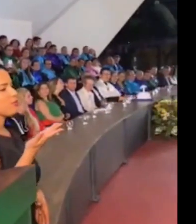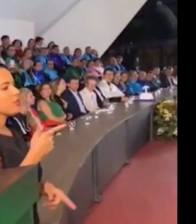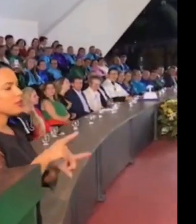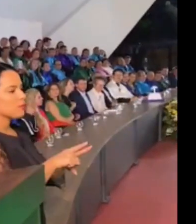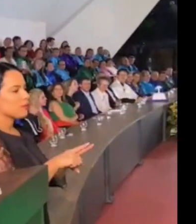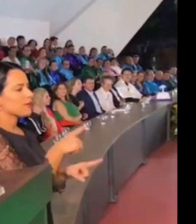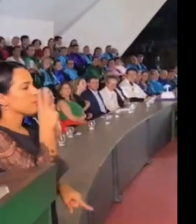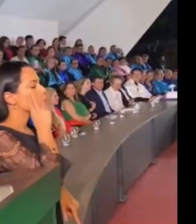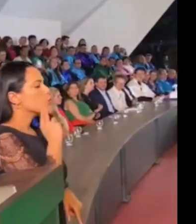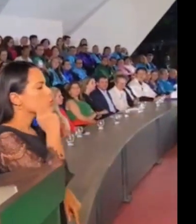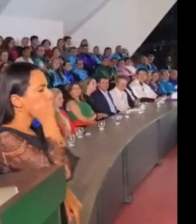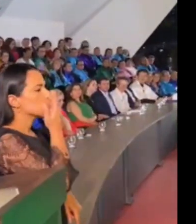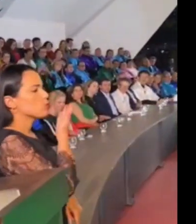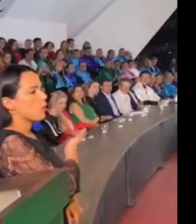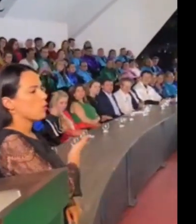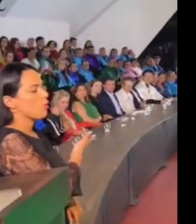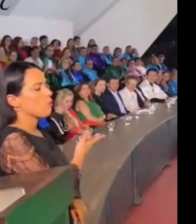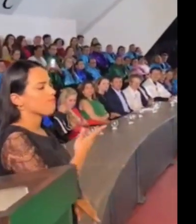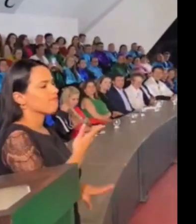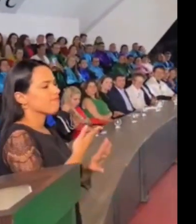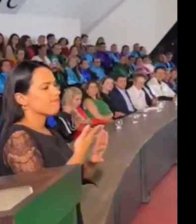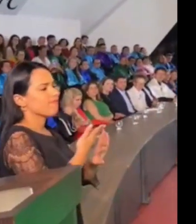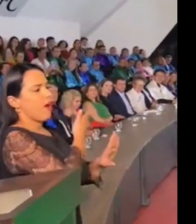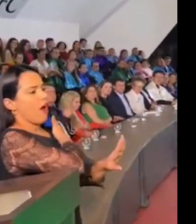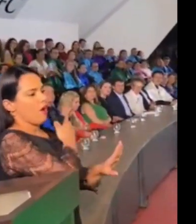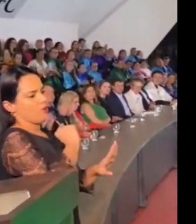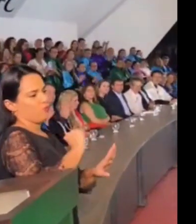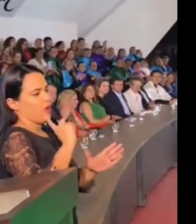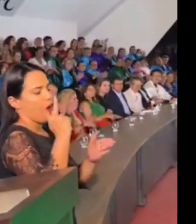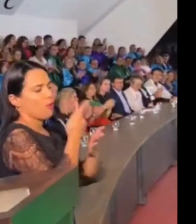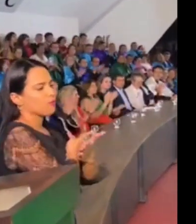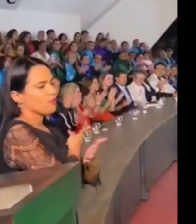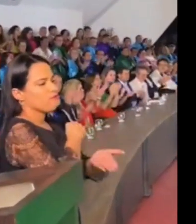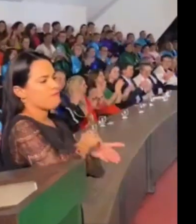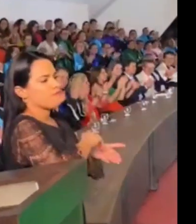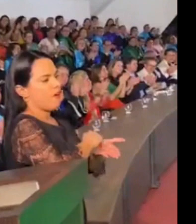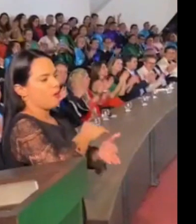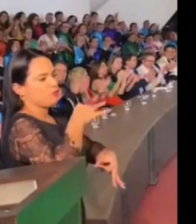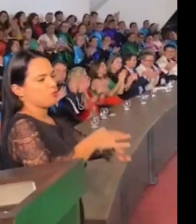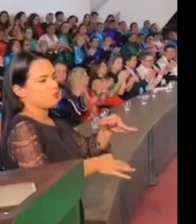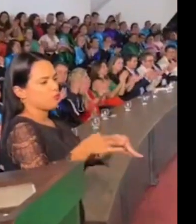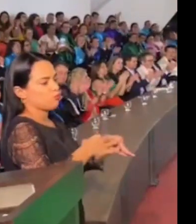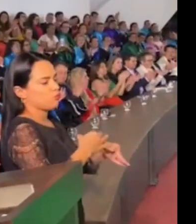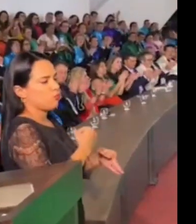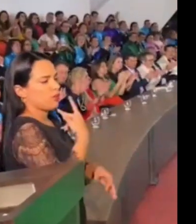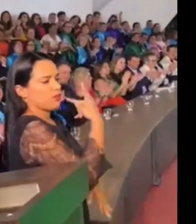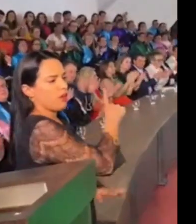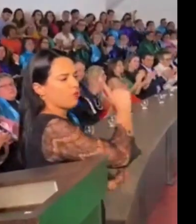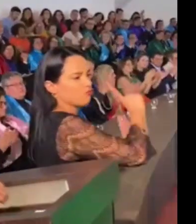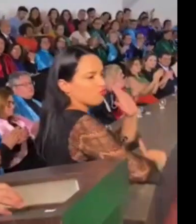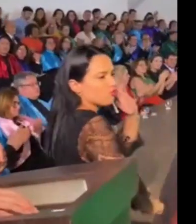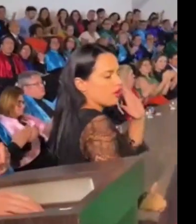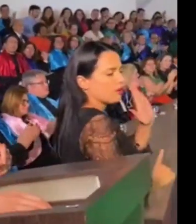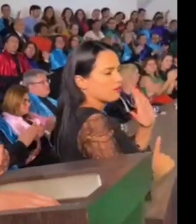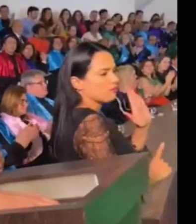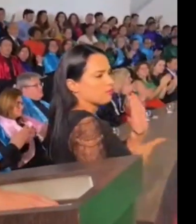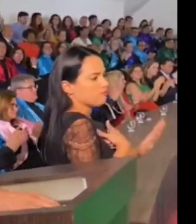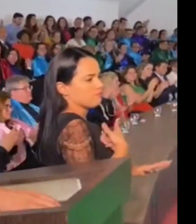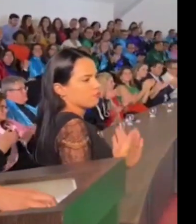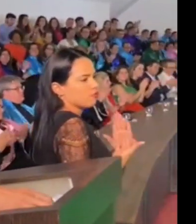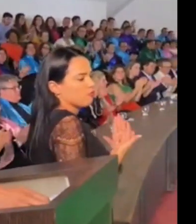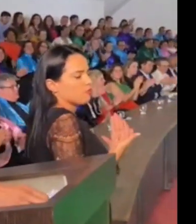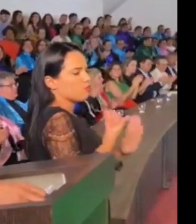custódio, uma injustiça que foi cometida, devolver a você um direito que foi tirado